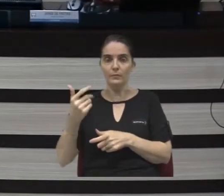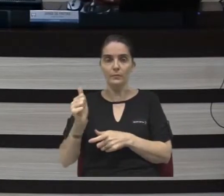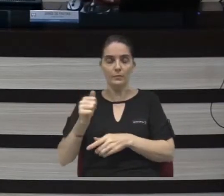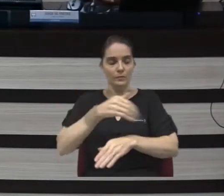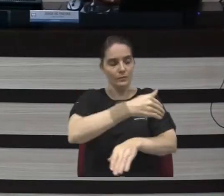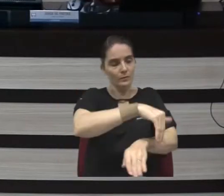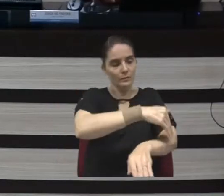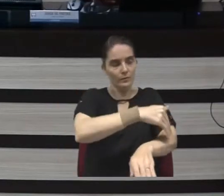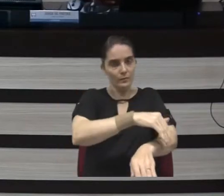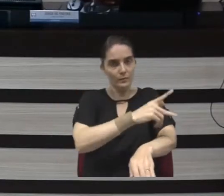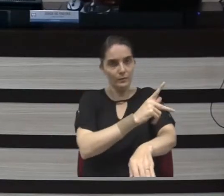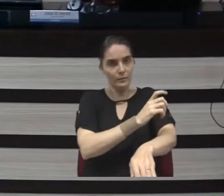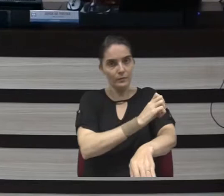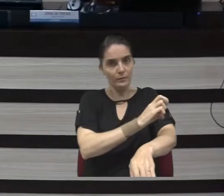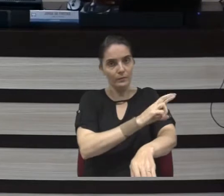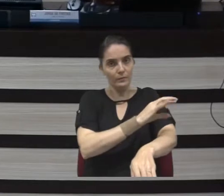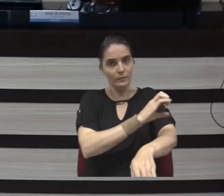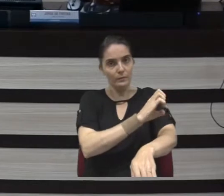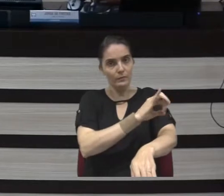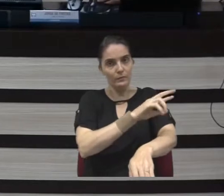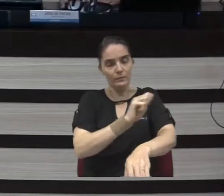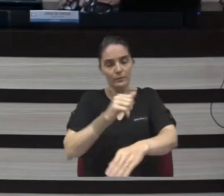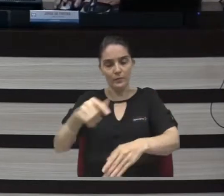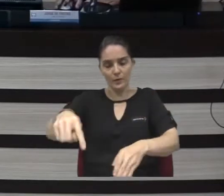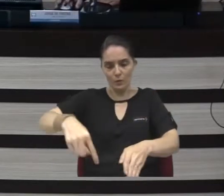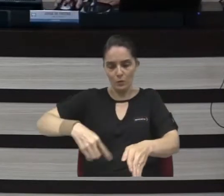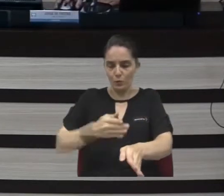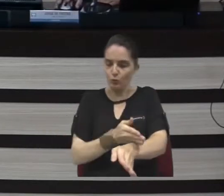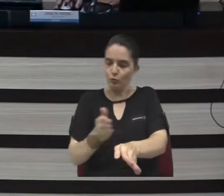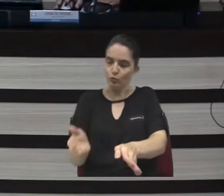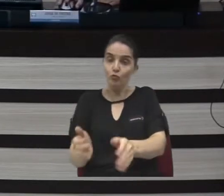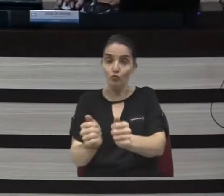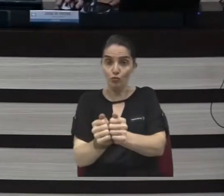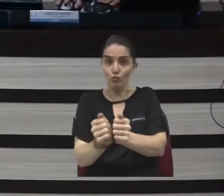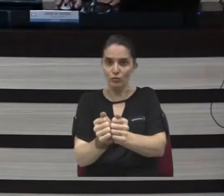Francisco Maese. Autoria, vereador Sidney Pascotto.